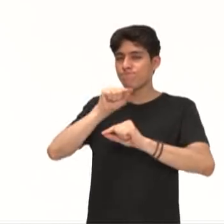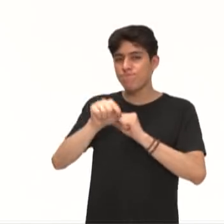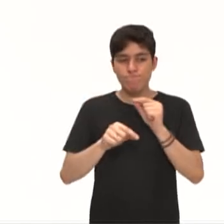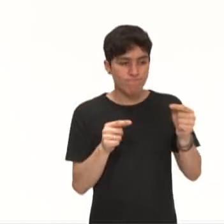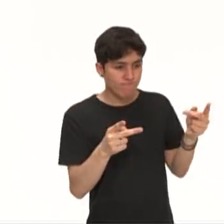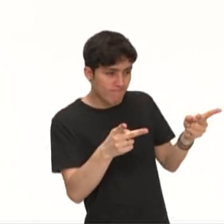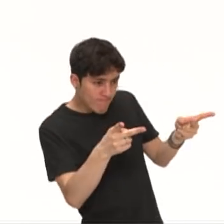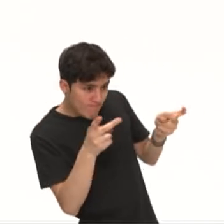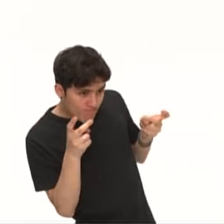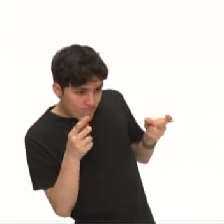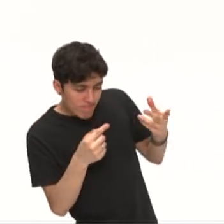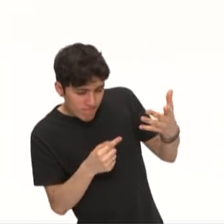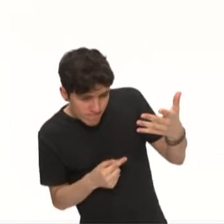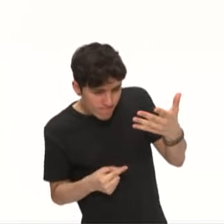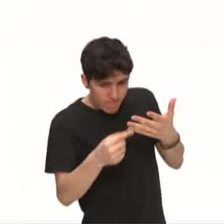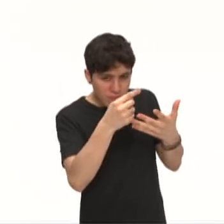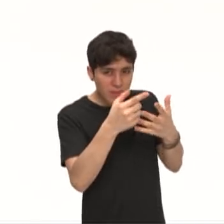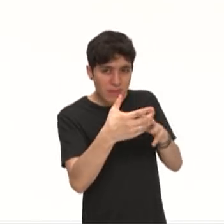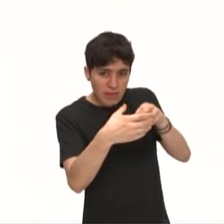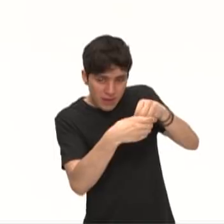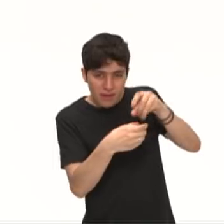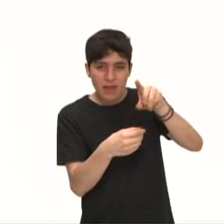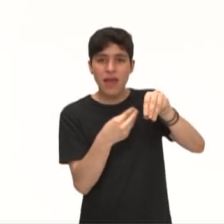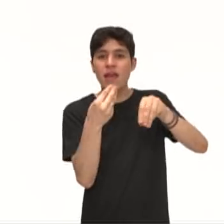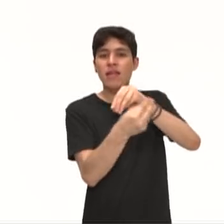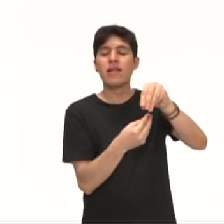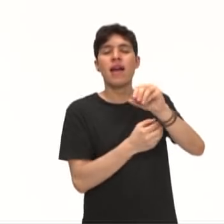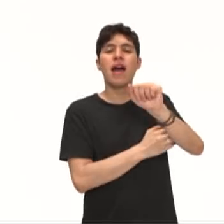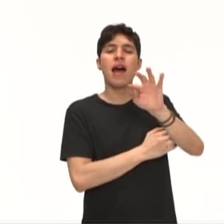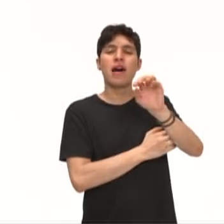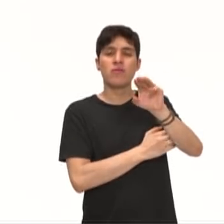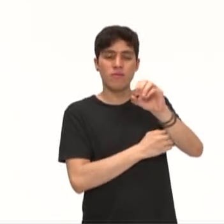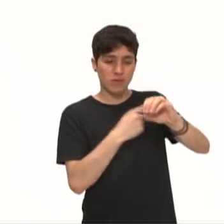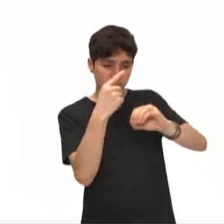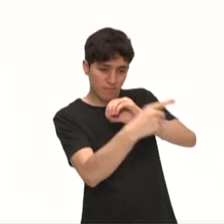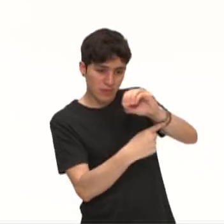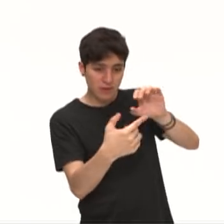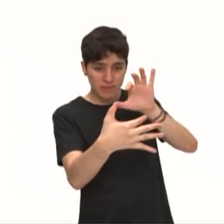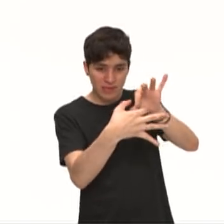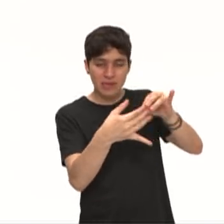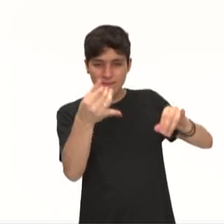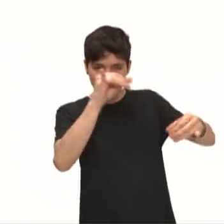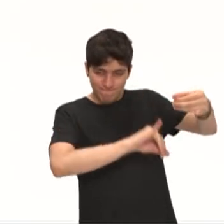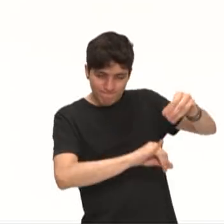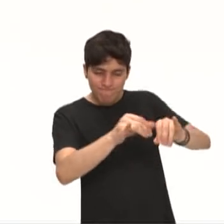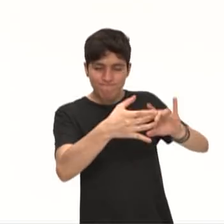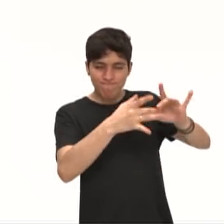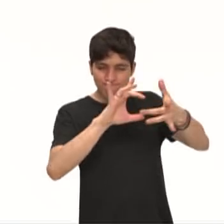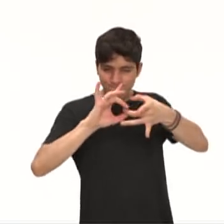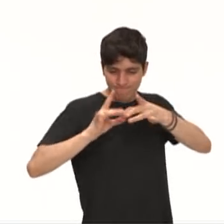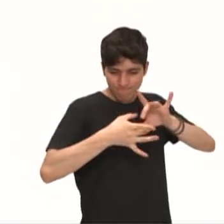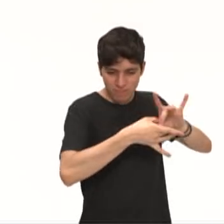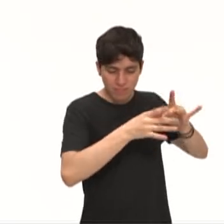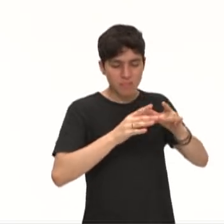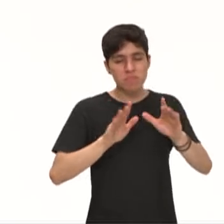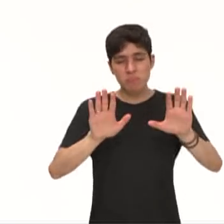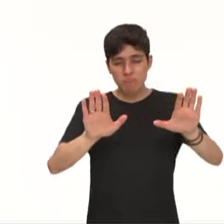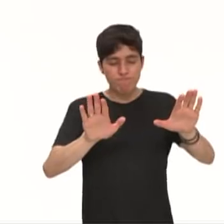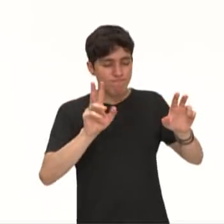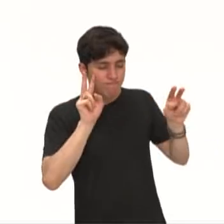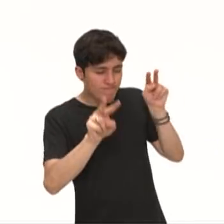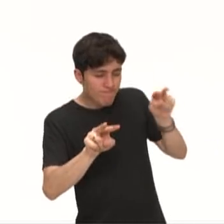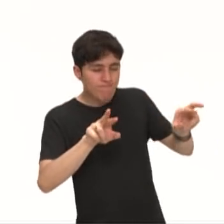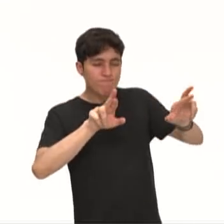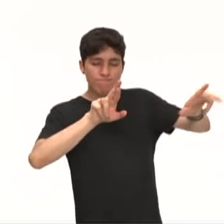são compostas por átomos que são ligados em si por meio de ligações químicas, certo? Diferenciar os tipos de ligações